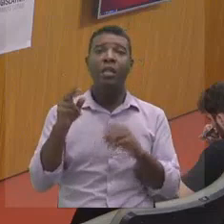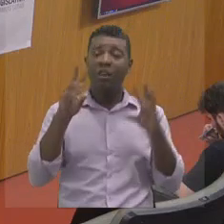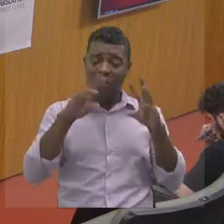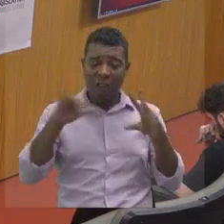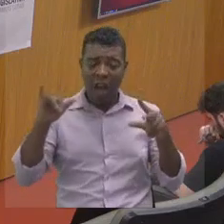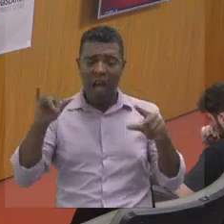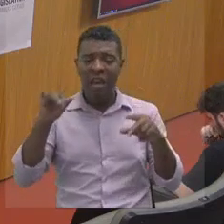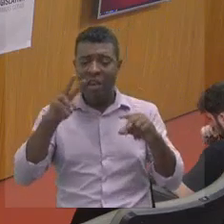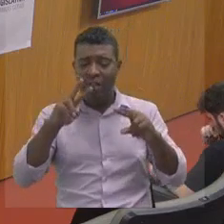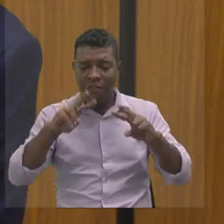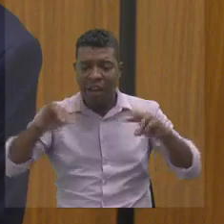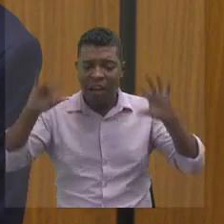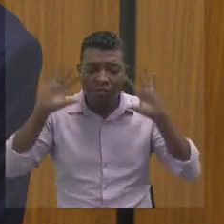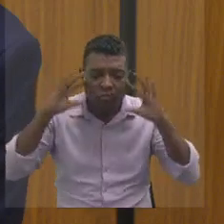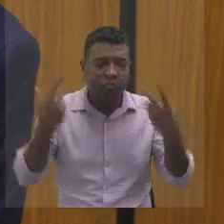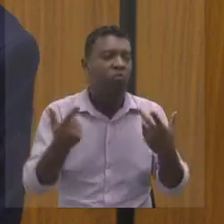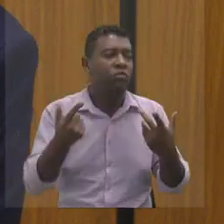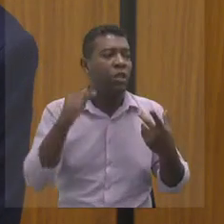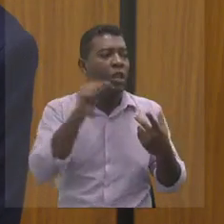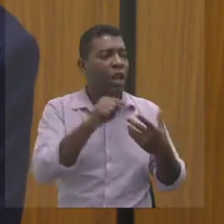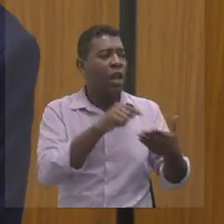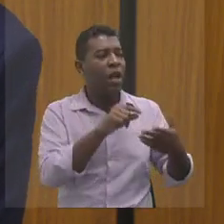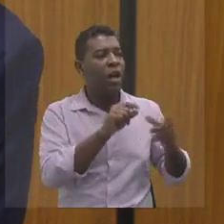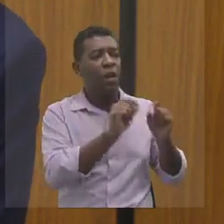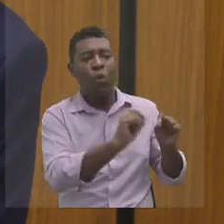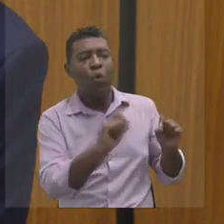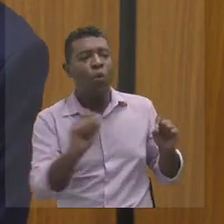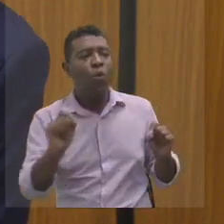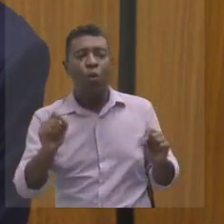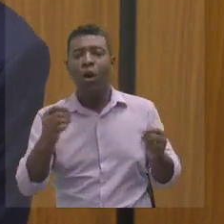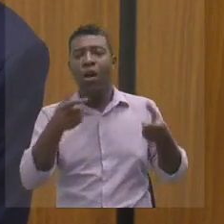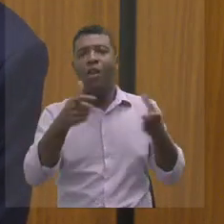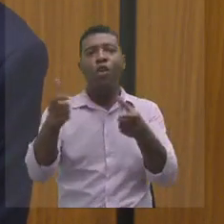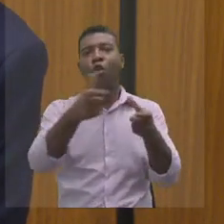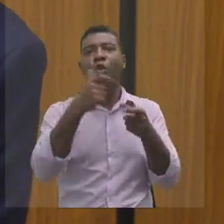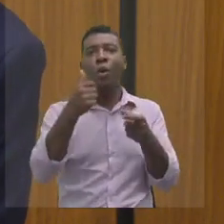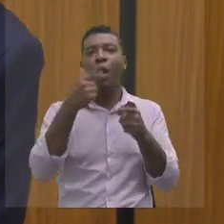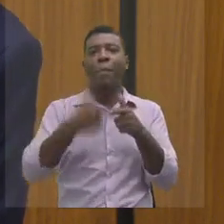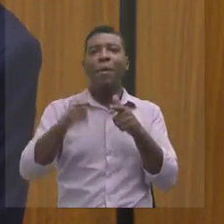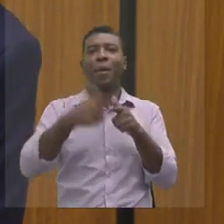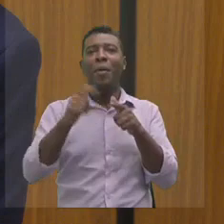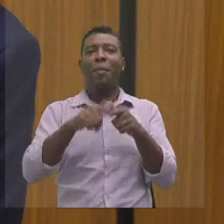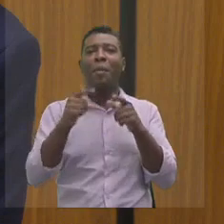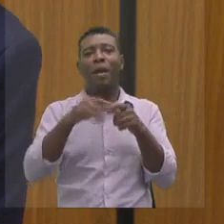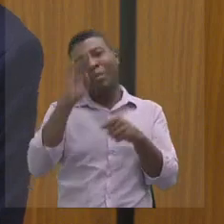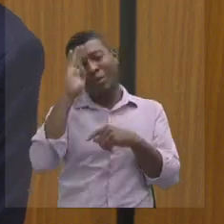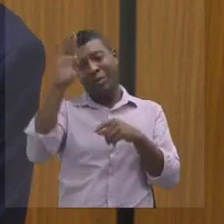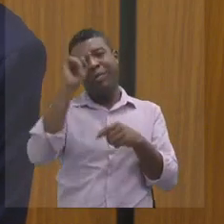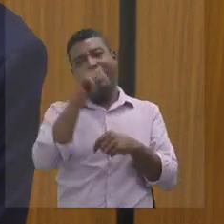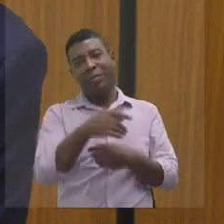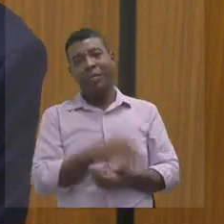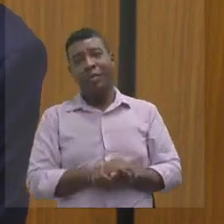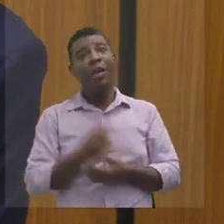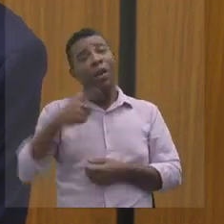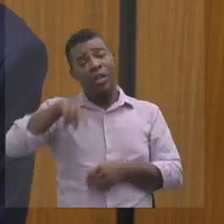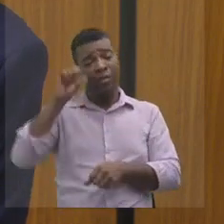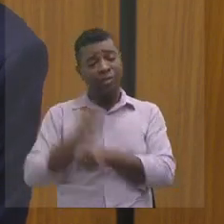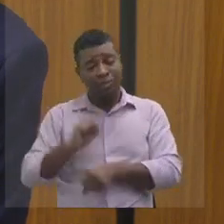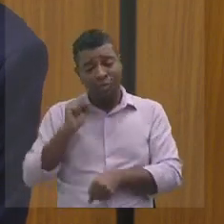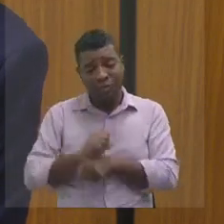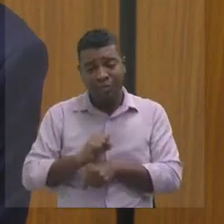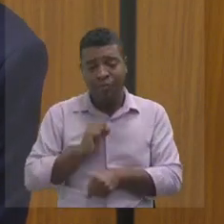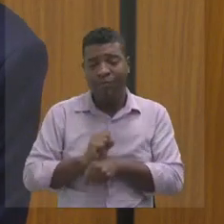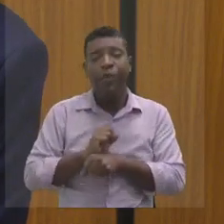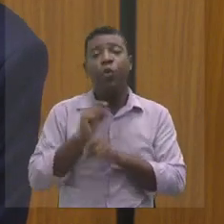acabar com ponto crítico então a gente espera que a gente Resolva o passivo dessas regionais todos e que a gente